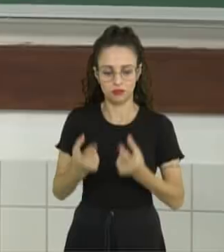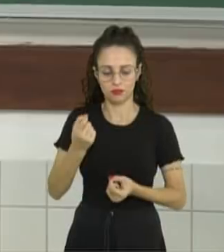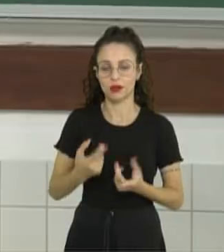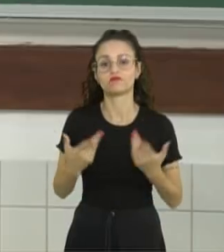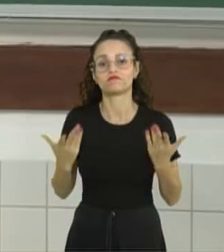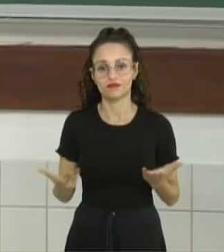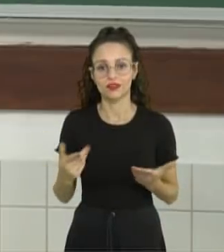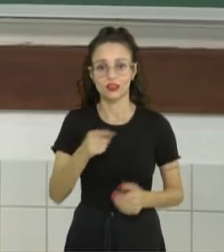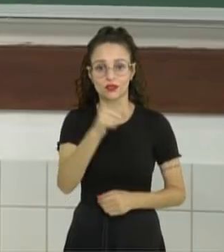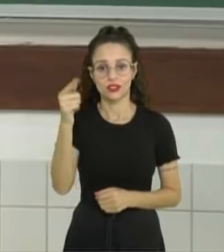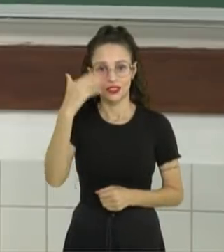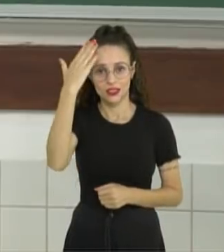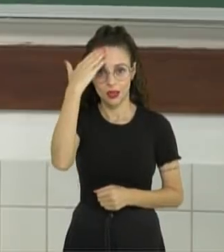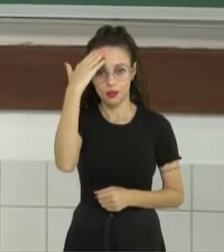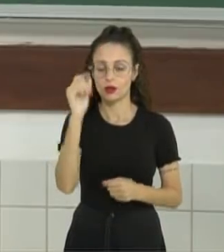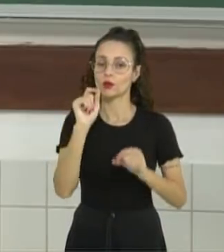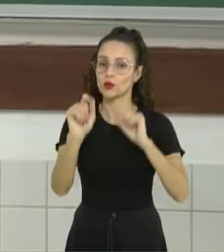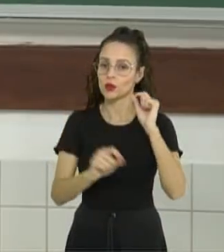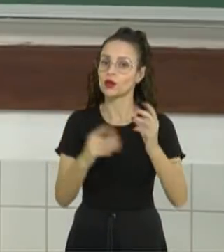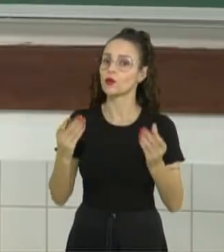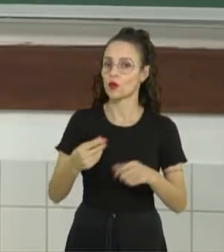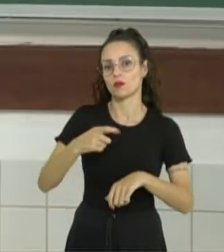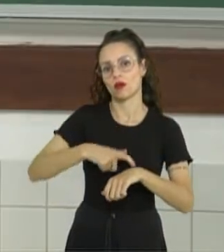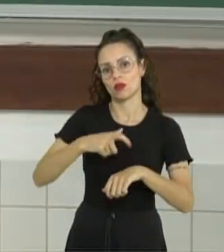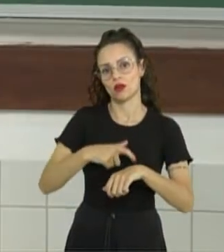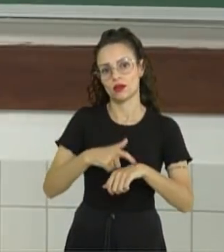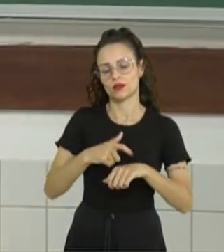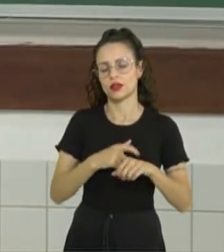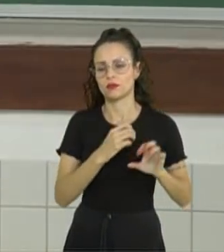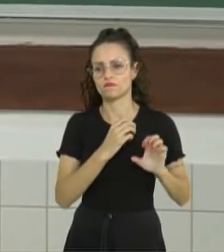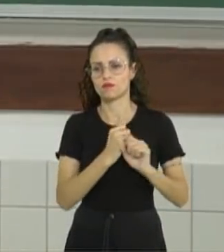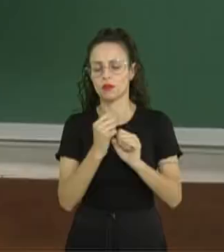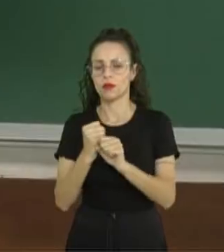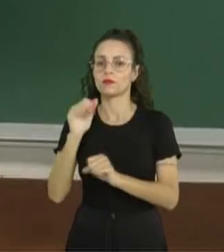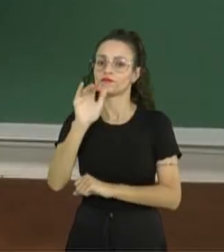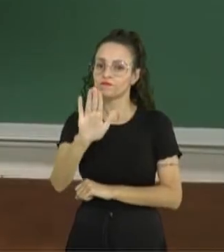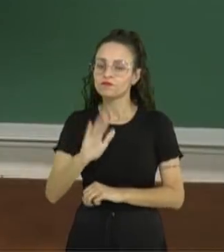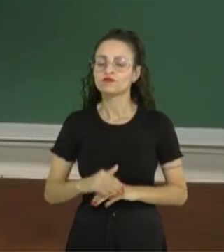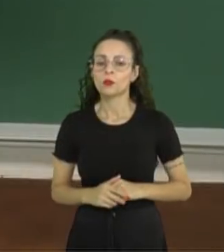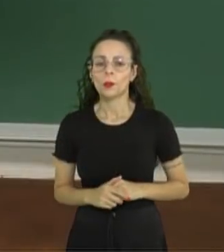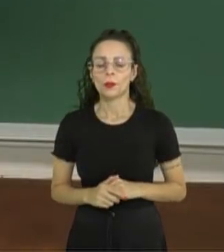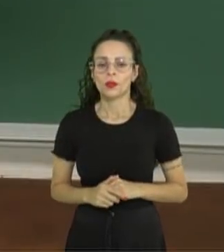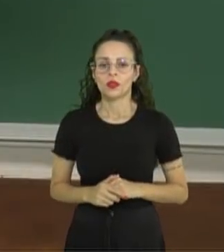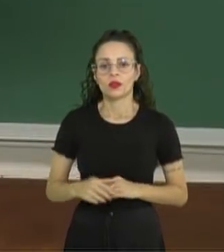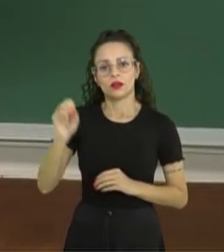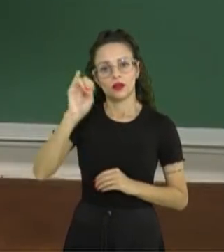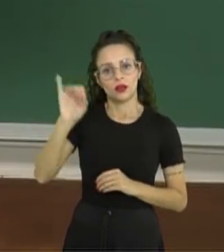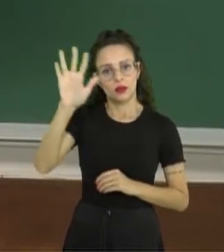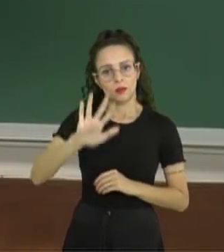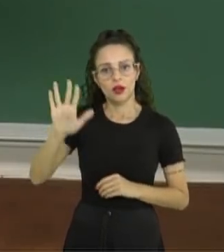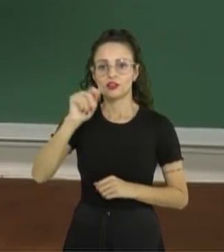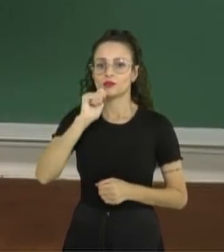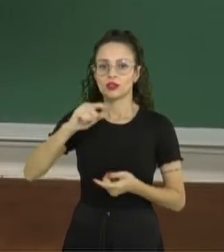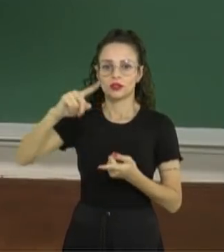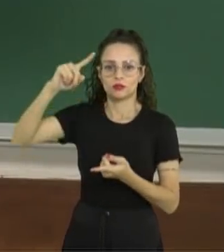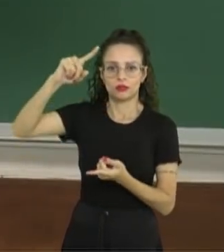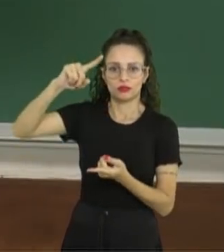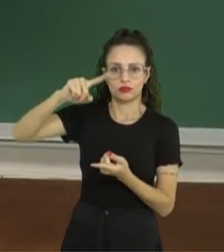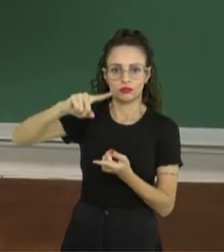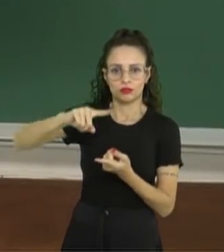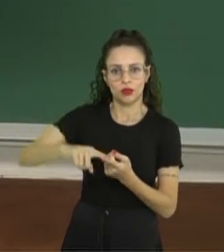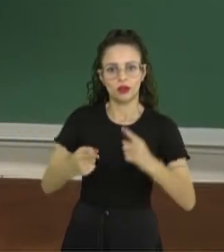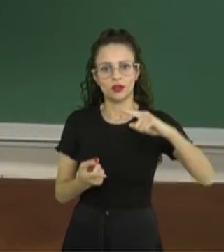né? Pra você ter uma ideia das noções de medir o tempo. A gente tem a imagem por exemplo, da ampulheta, que inclusive é